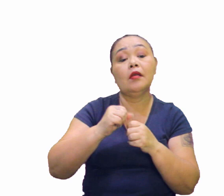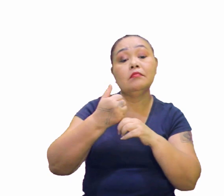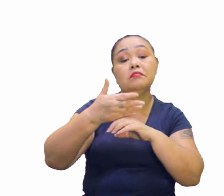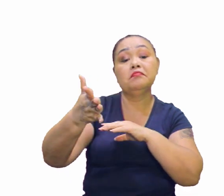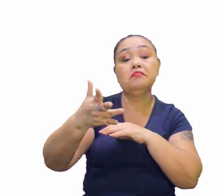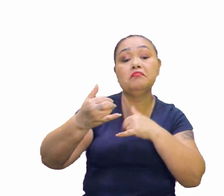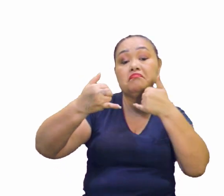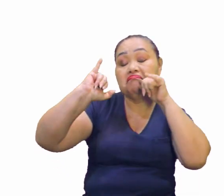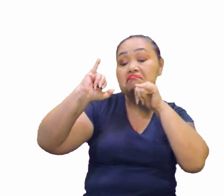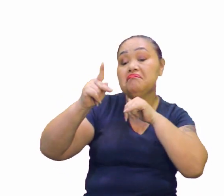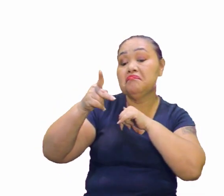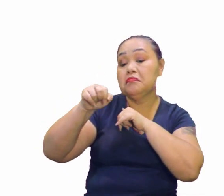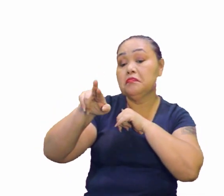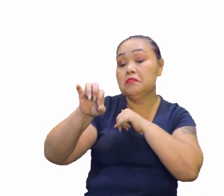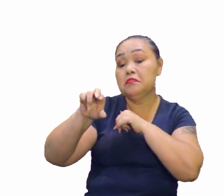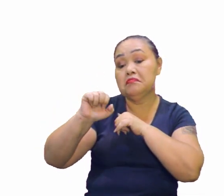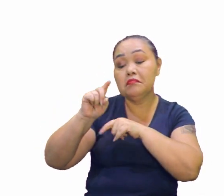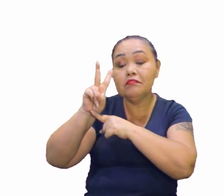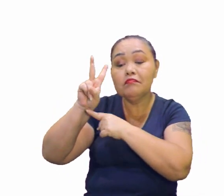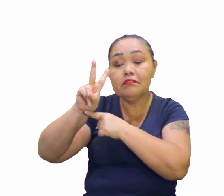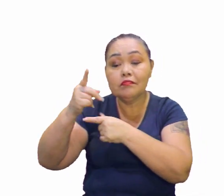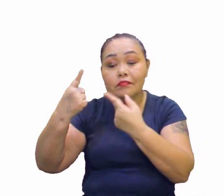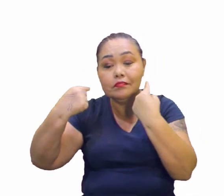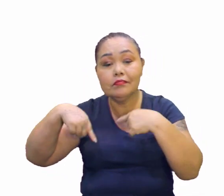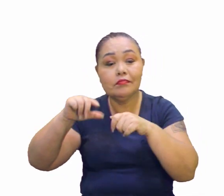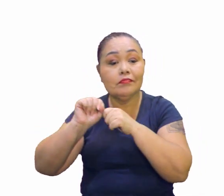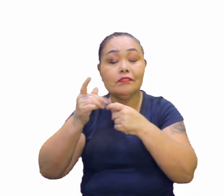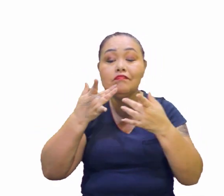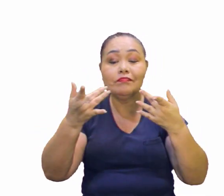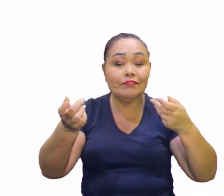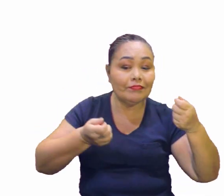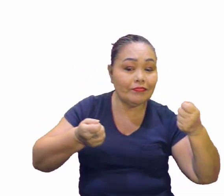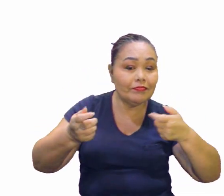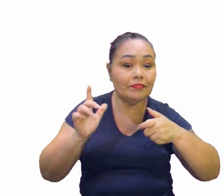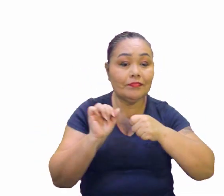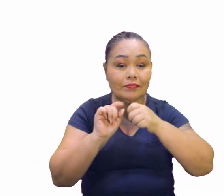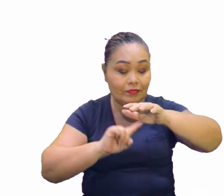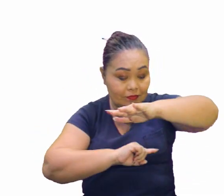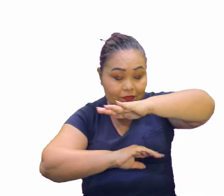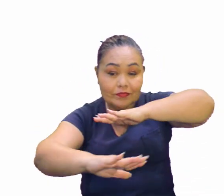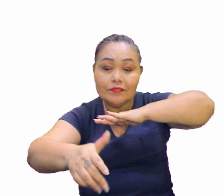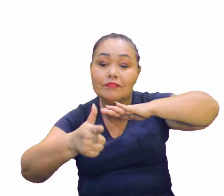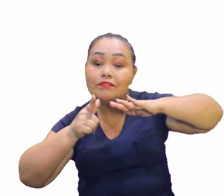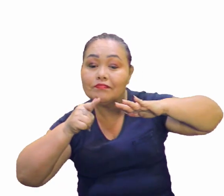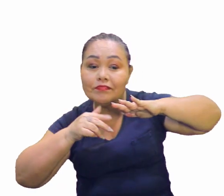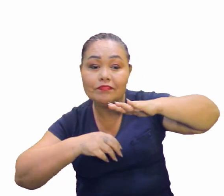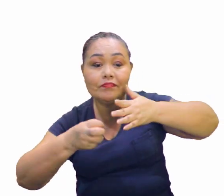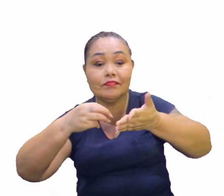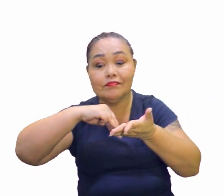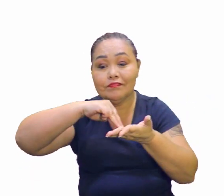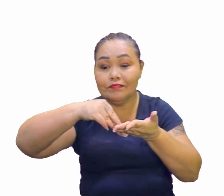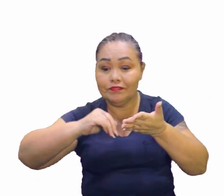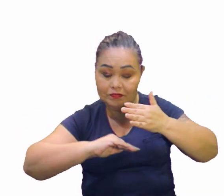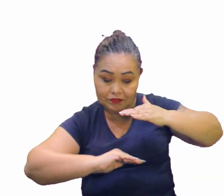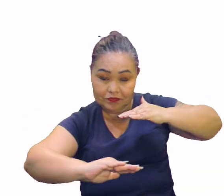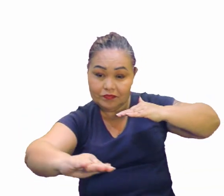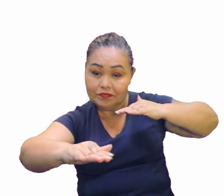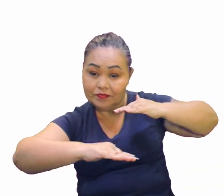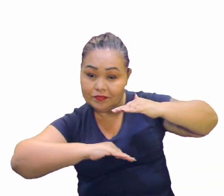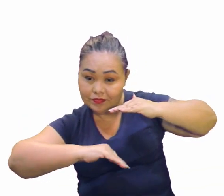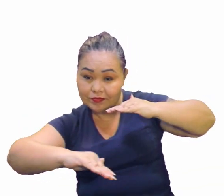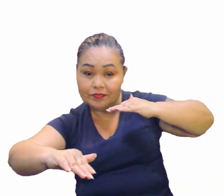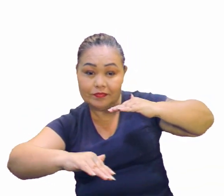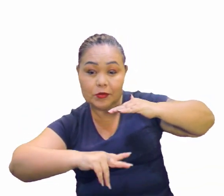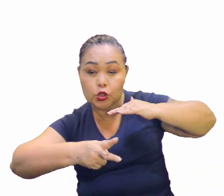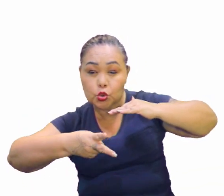A expansão agropastoril, os garimpos, a contaminação dos rios com mercúrio e o assoreamento dos